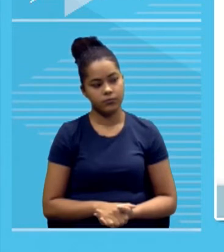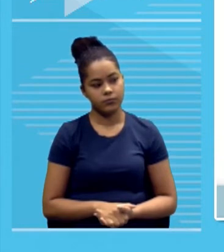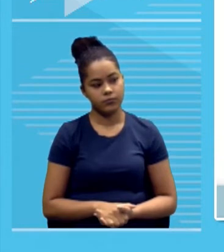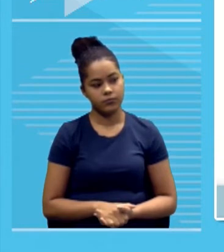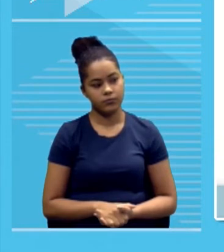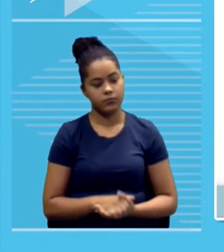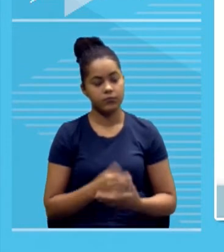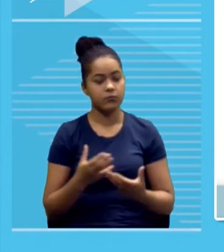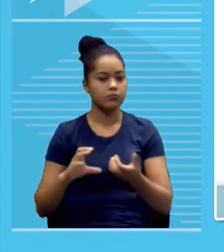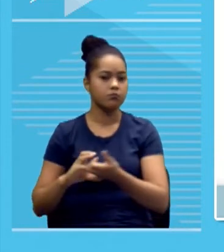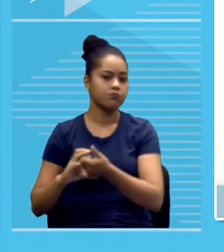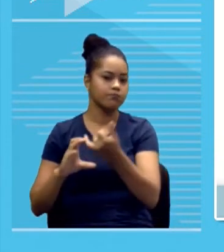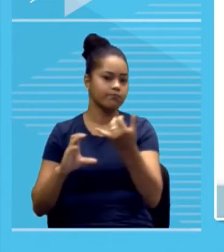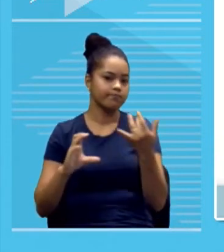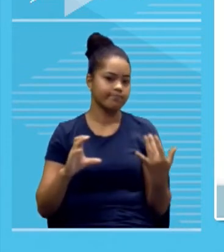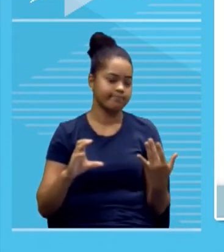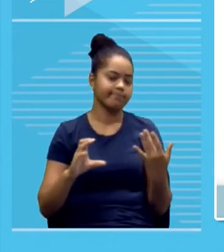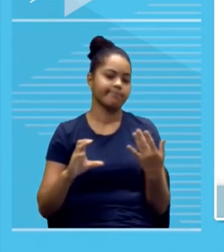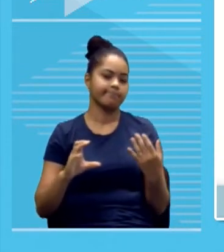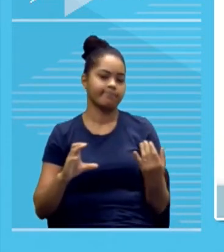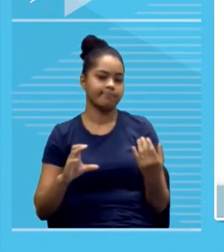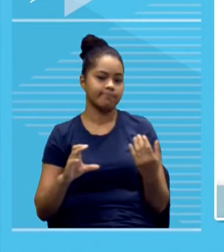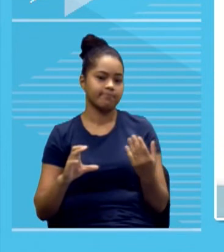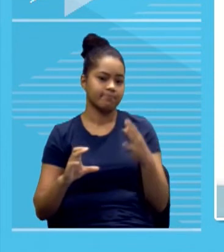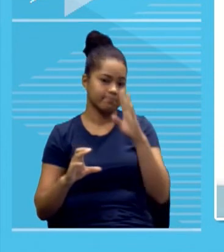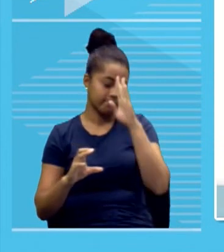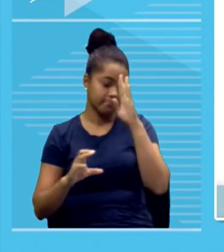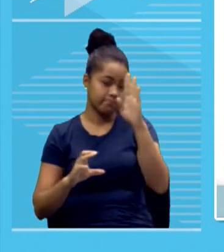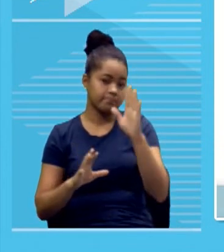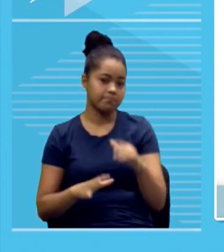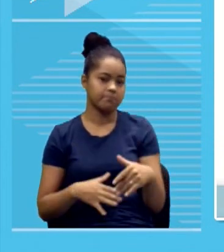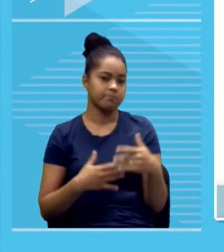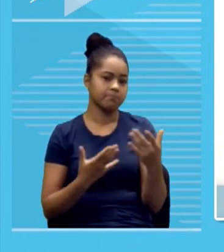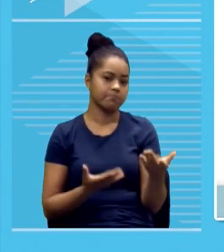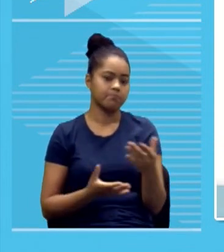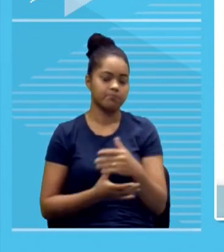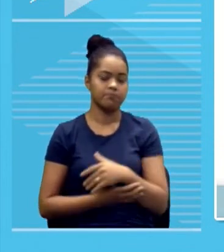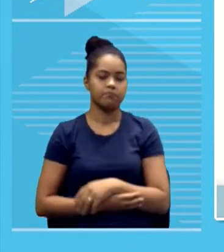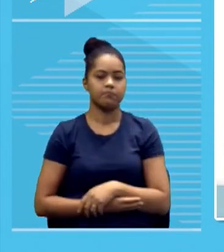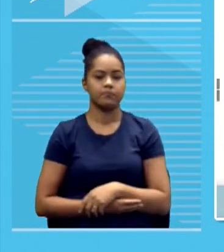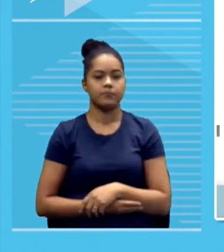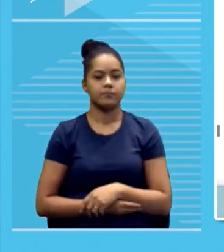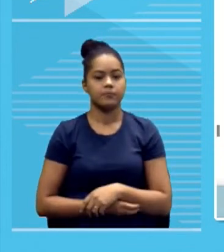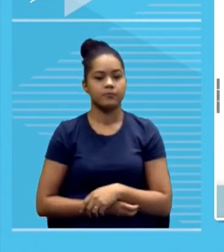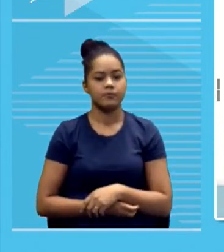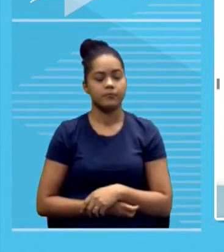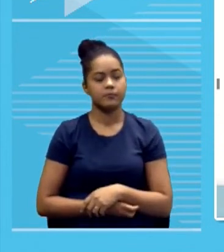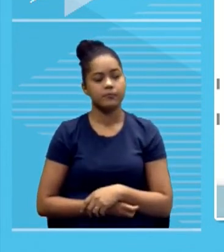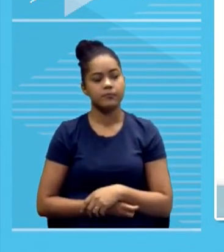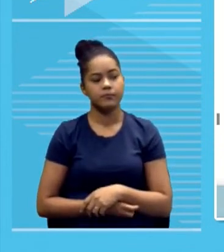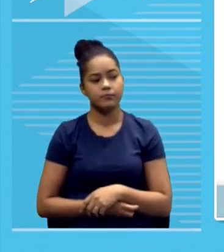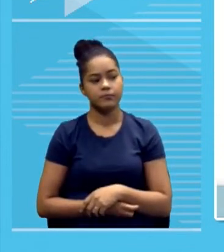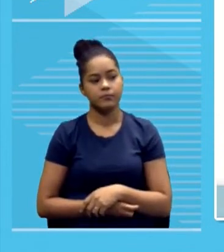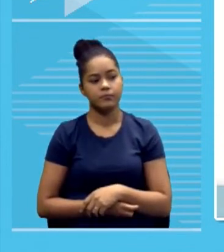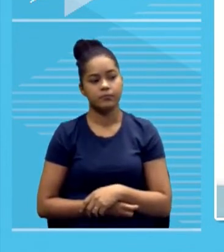Uma das características fundamentais desse tipo de associação, todos eles possuem